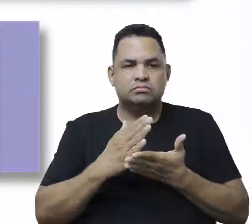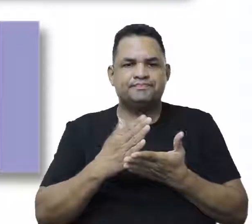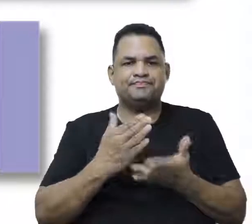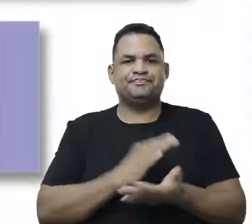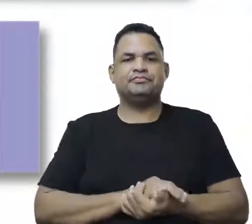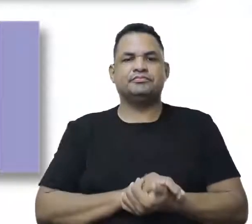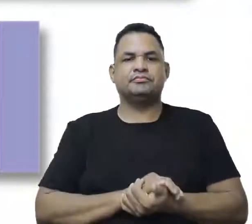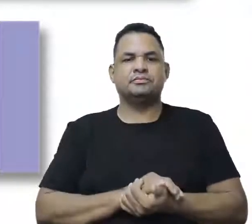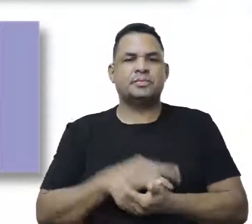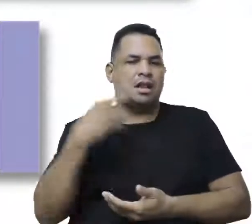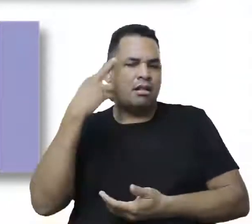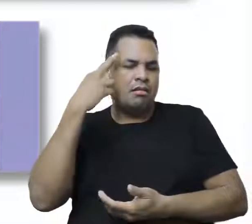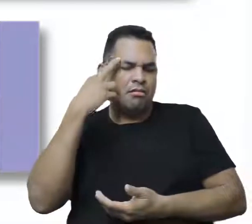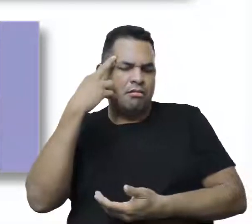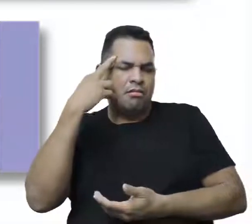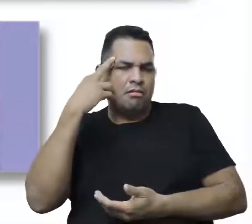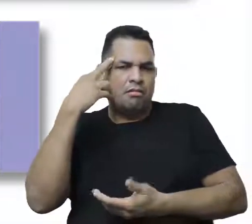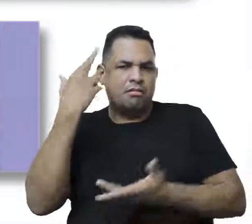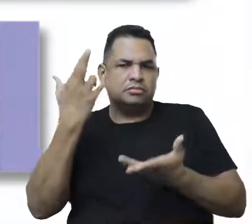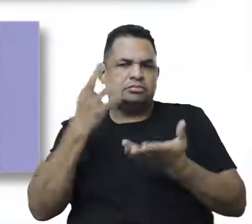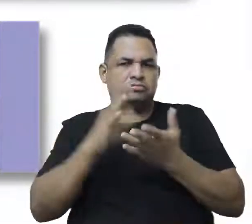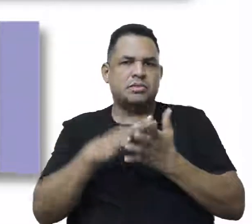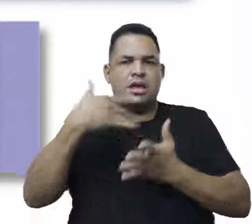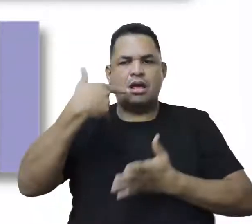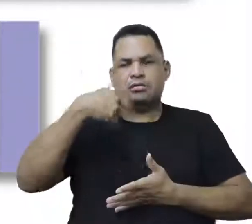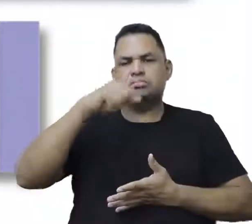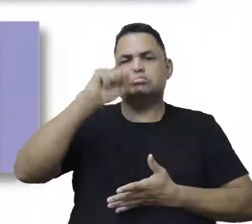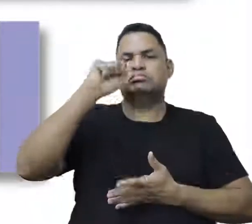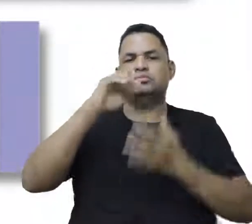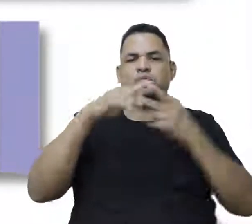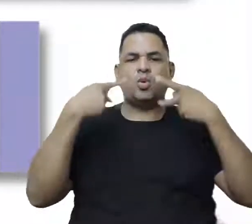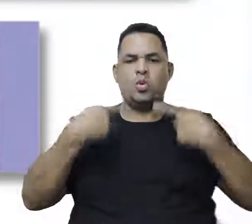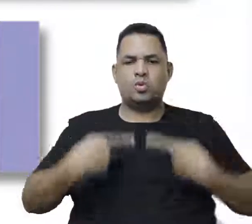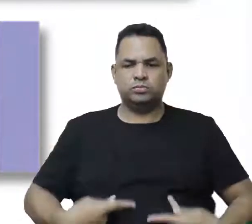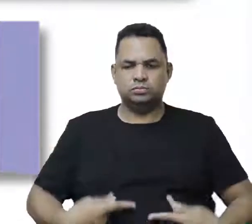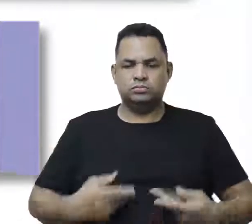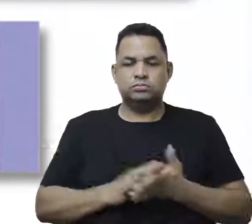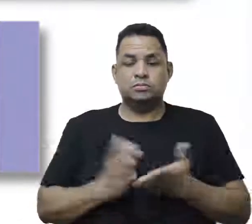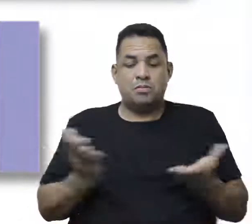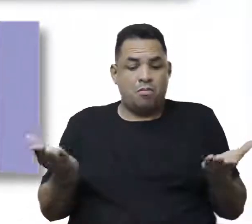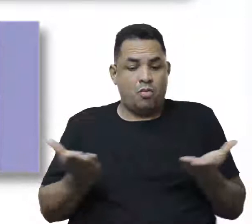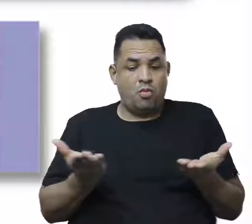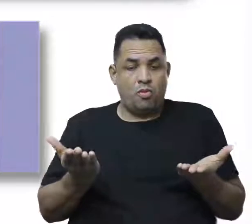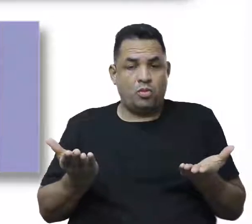vamos fazer algumas reflexões sobre a linguagem do corpo na